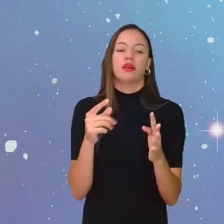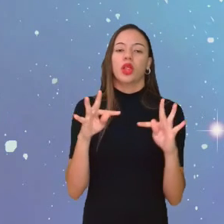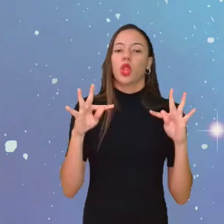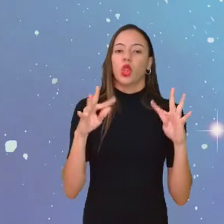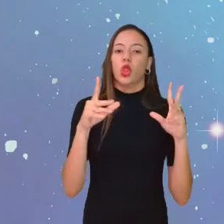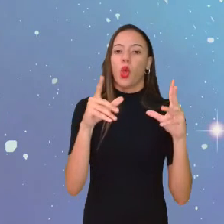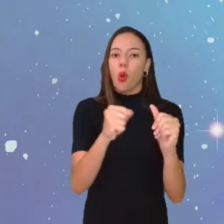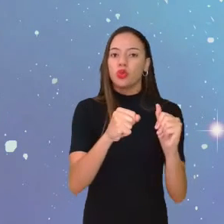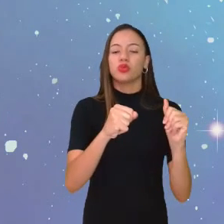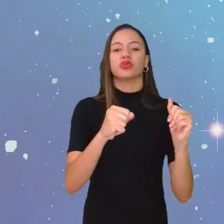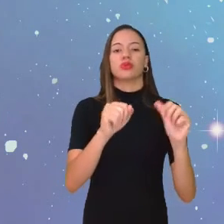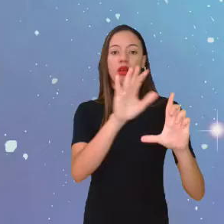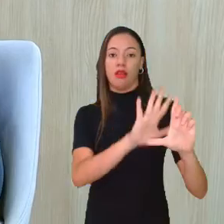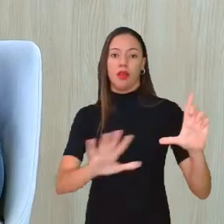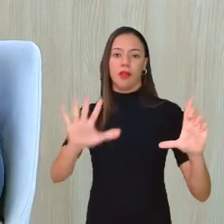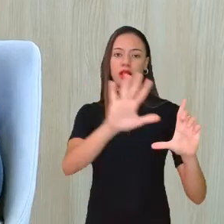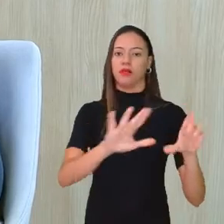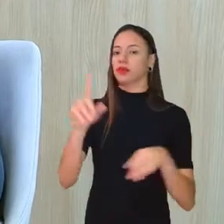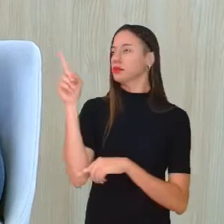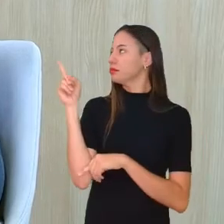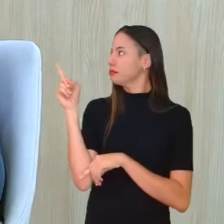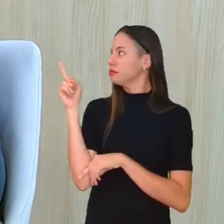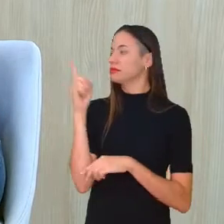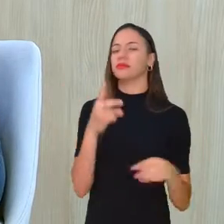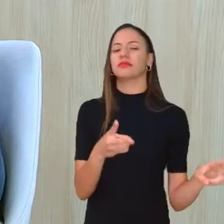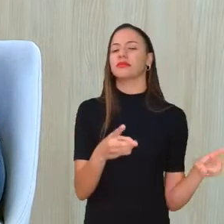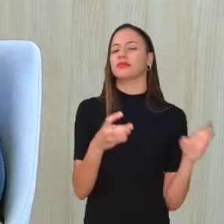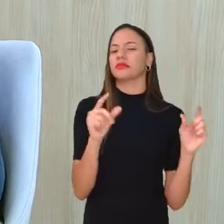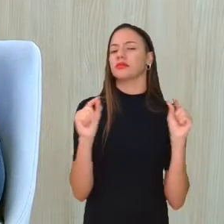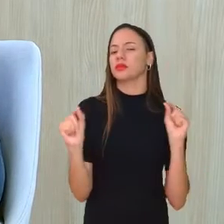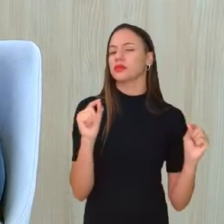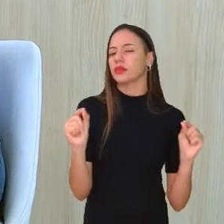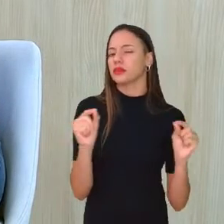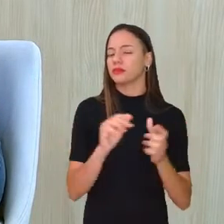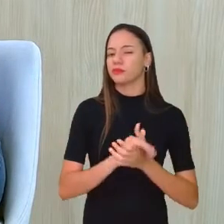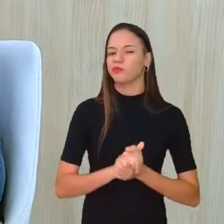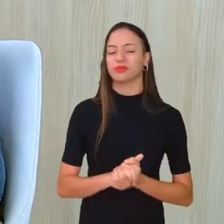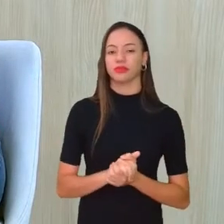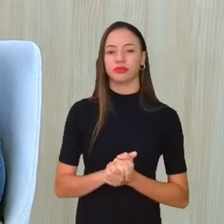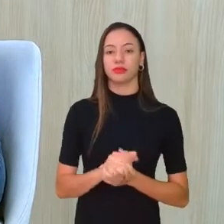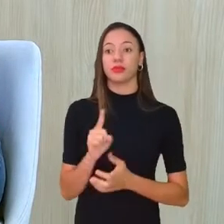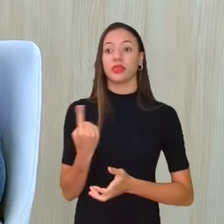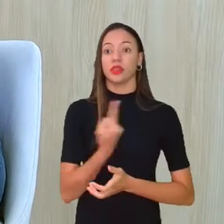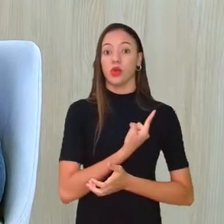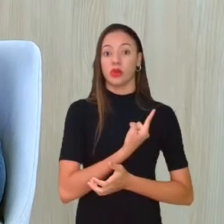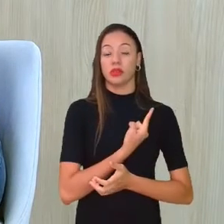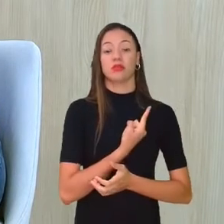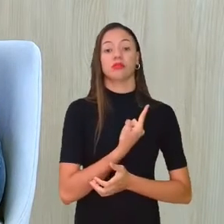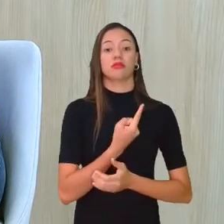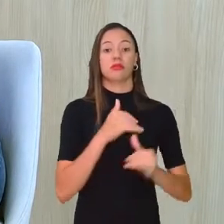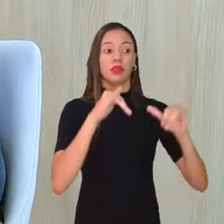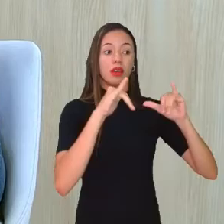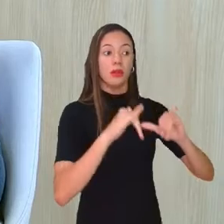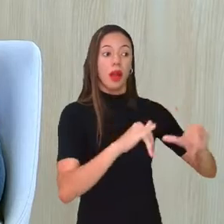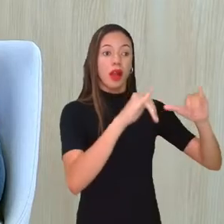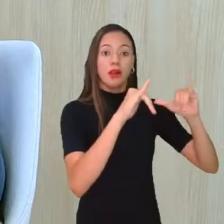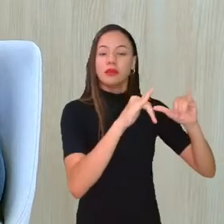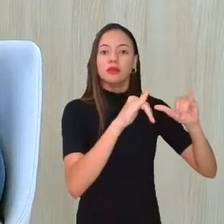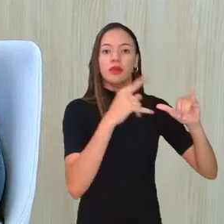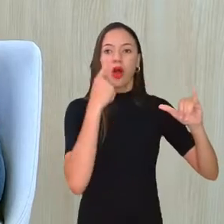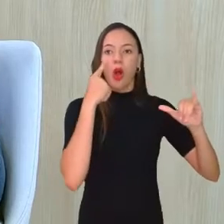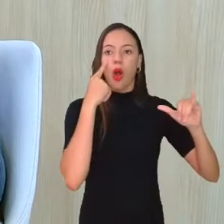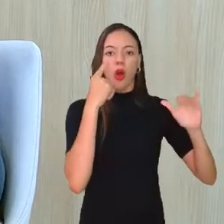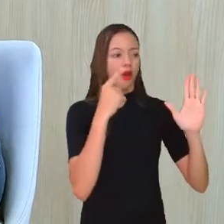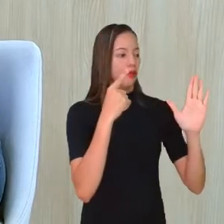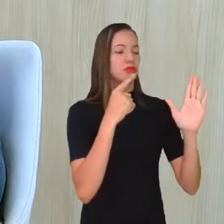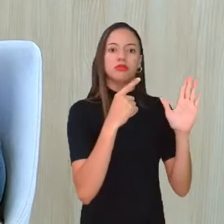essas plataformas, Carla, a gente percebe que a gente acaba informando um monte de dados para ela